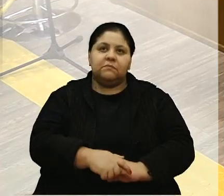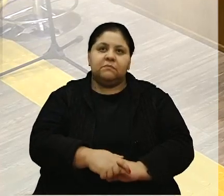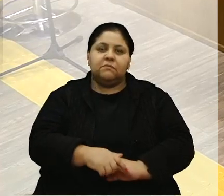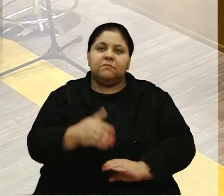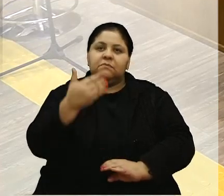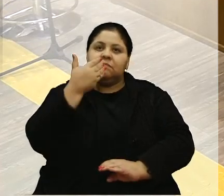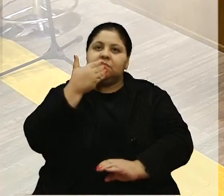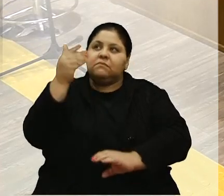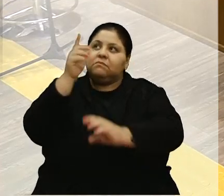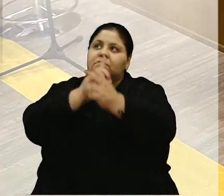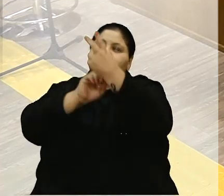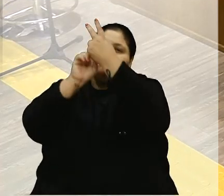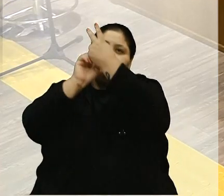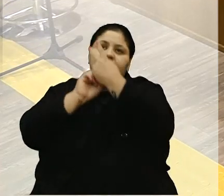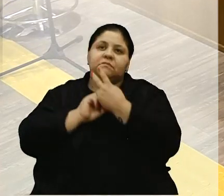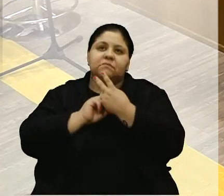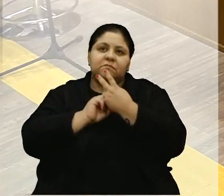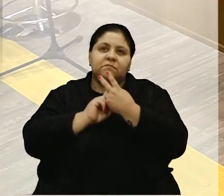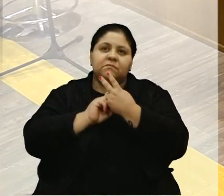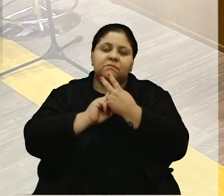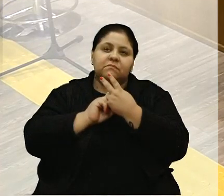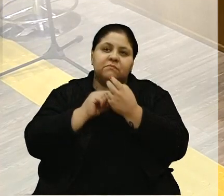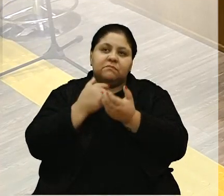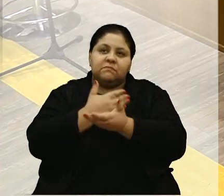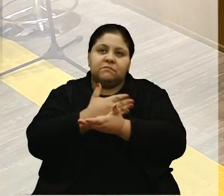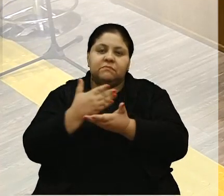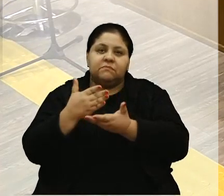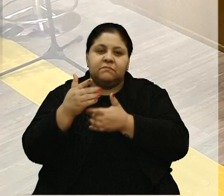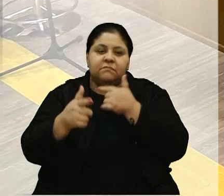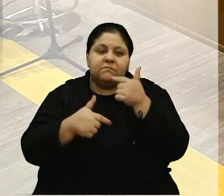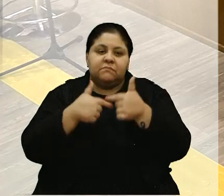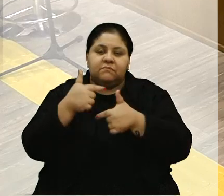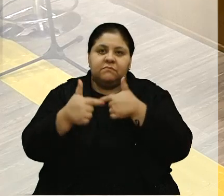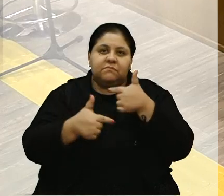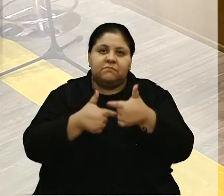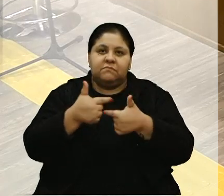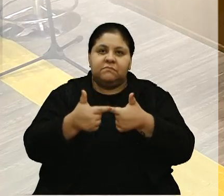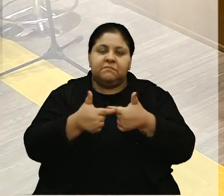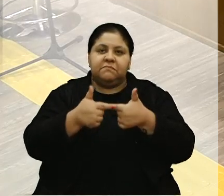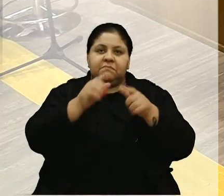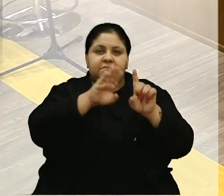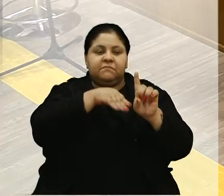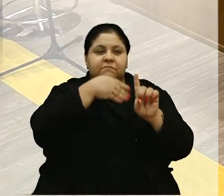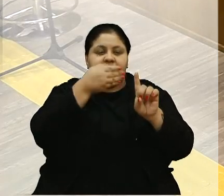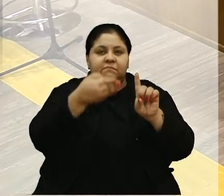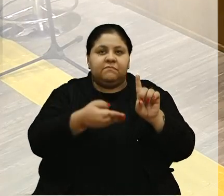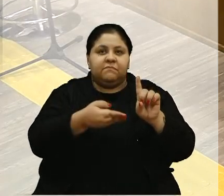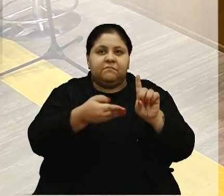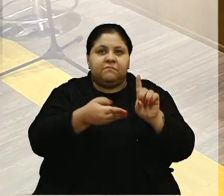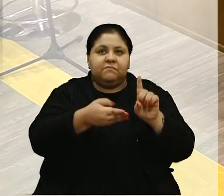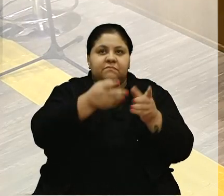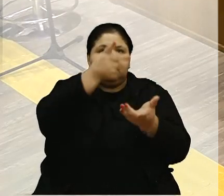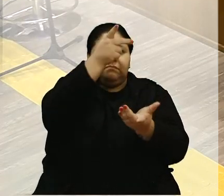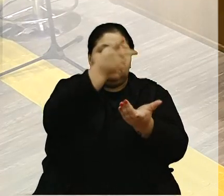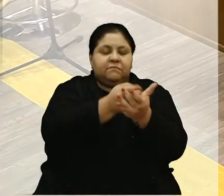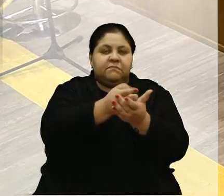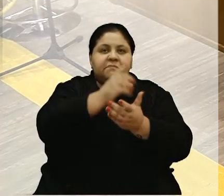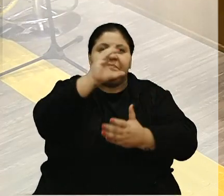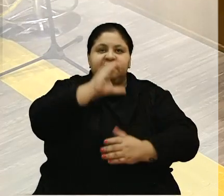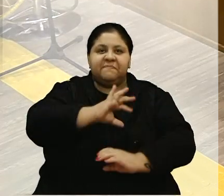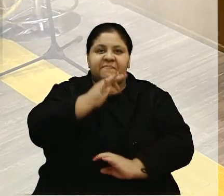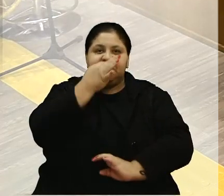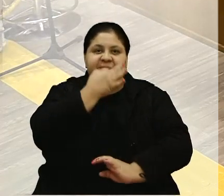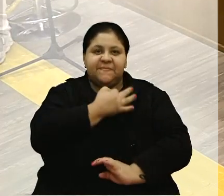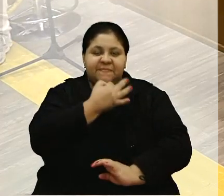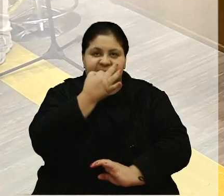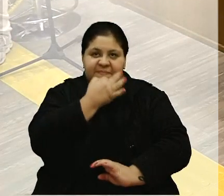Invocando a proteção de Deus, declaro abertos os trabalhos da presente sessão solene de outorga do título de